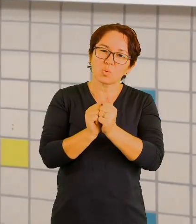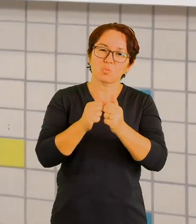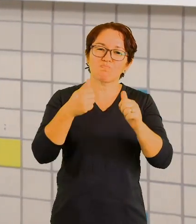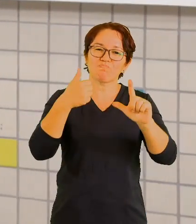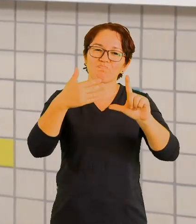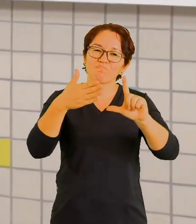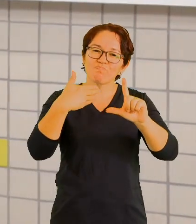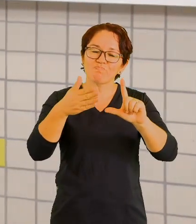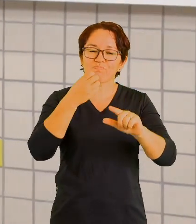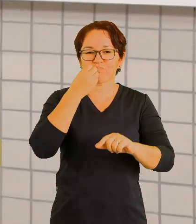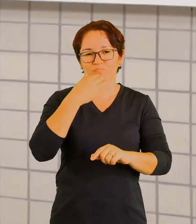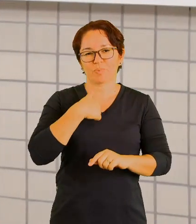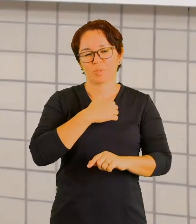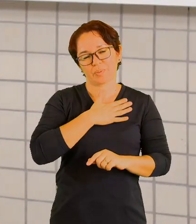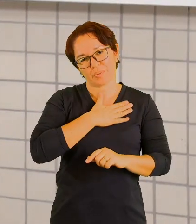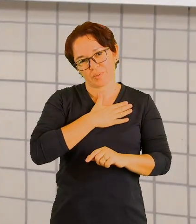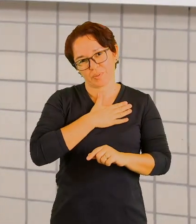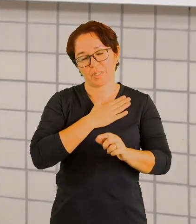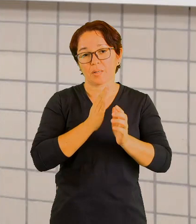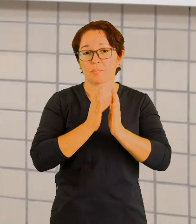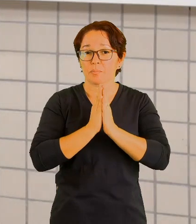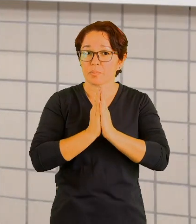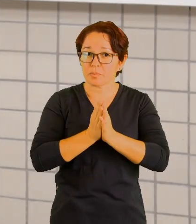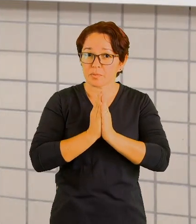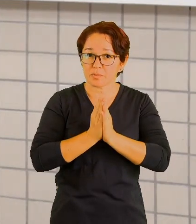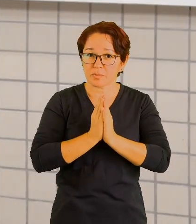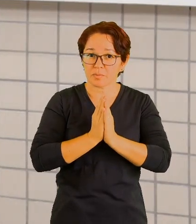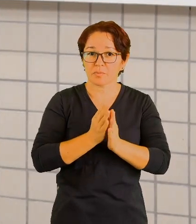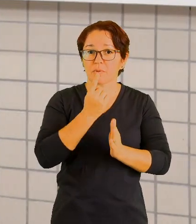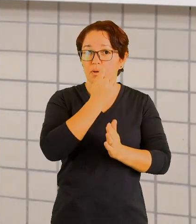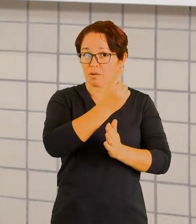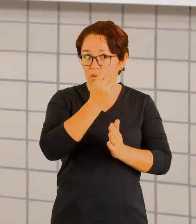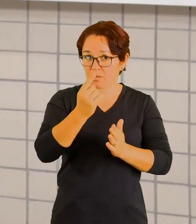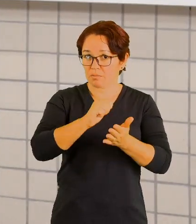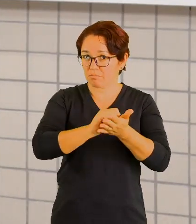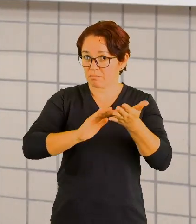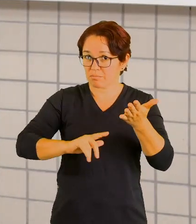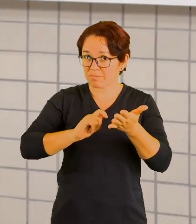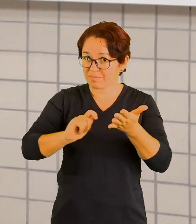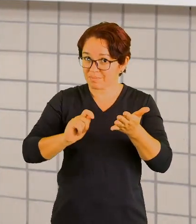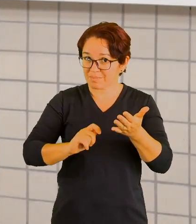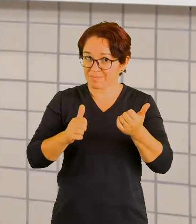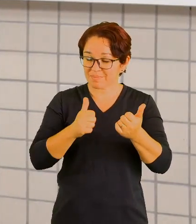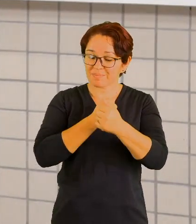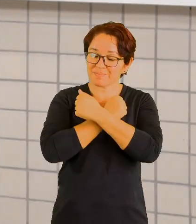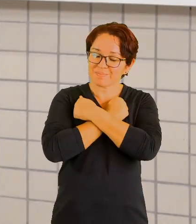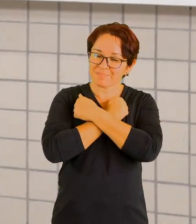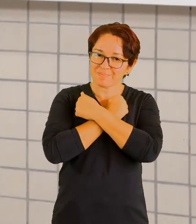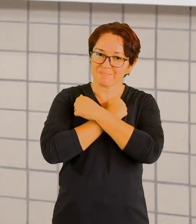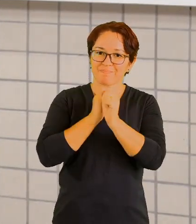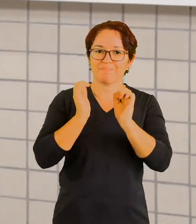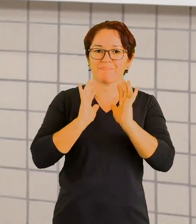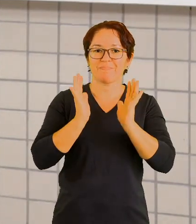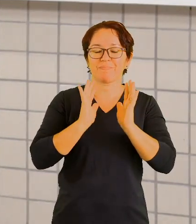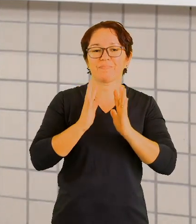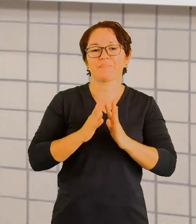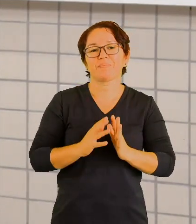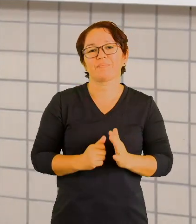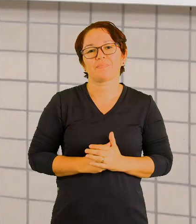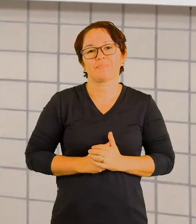Não se esqueçam de fazer a atividade proposta. Um abraço virtual e até a próxima!